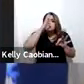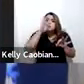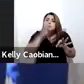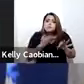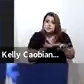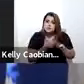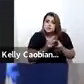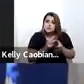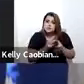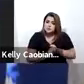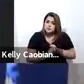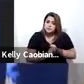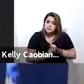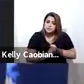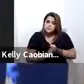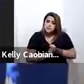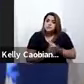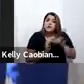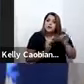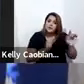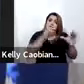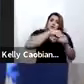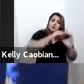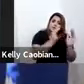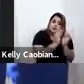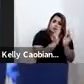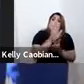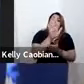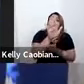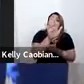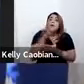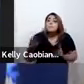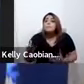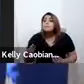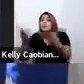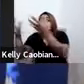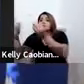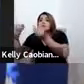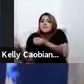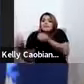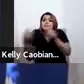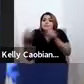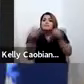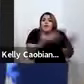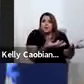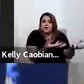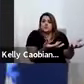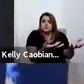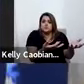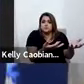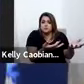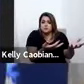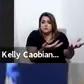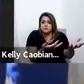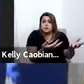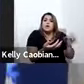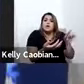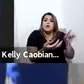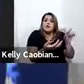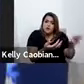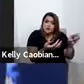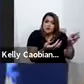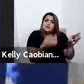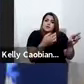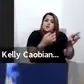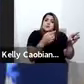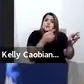Brasil, estava na Renault, mas os trabalhadores deram a contrapartida a esse reconhecimento da empresa e a levaram ao